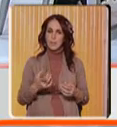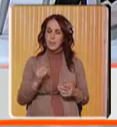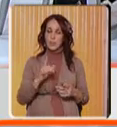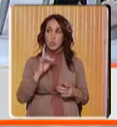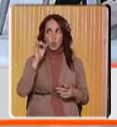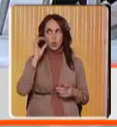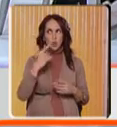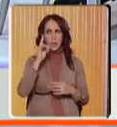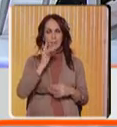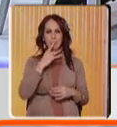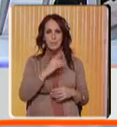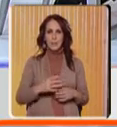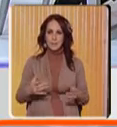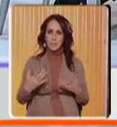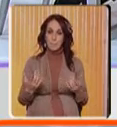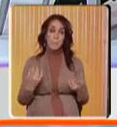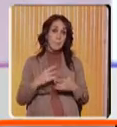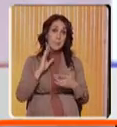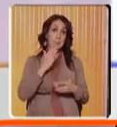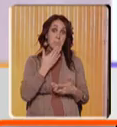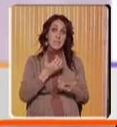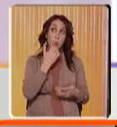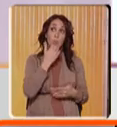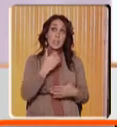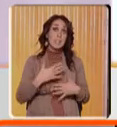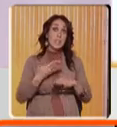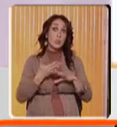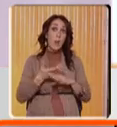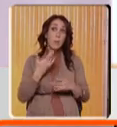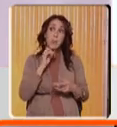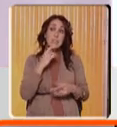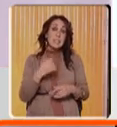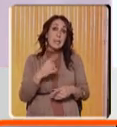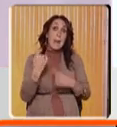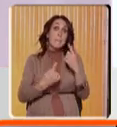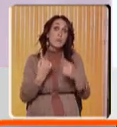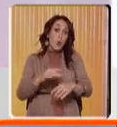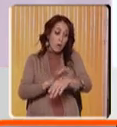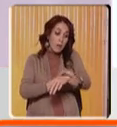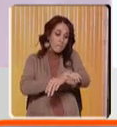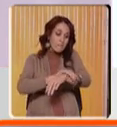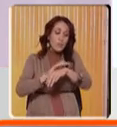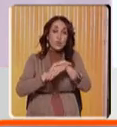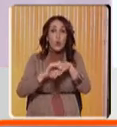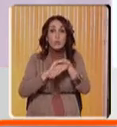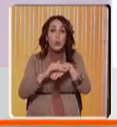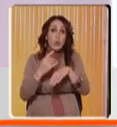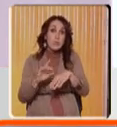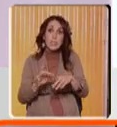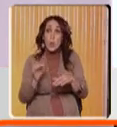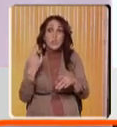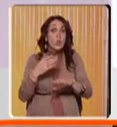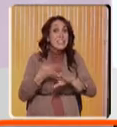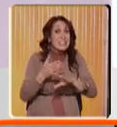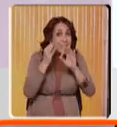só dia de Natal. Pronto, mas é importante que se saiba isso. E a questão da satisfação sexual não é